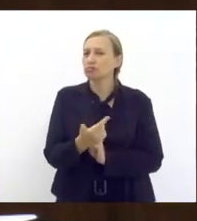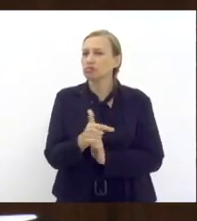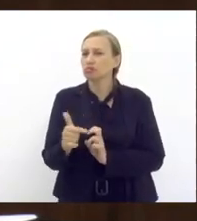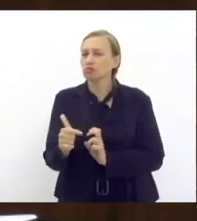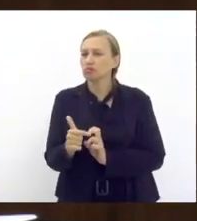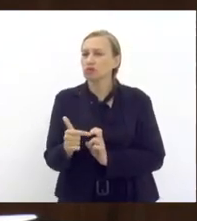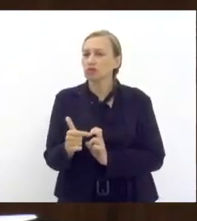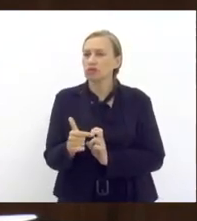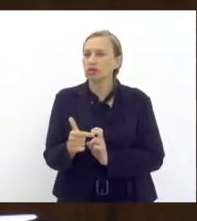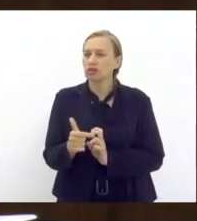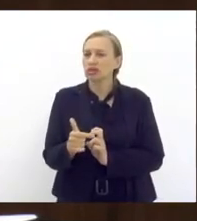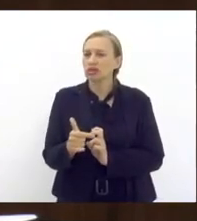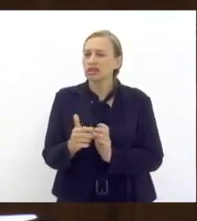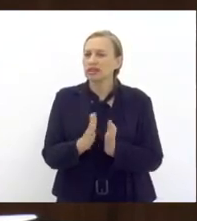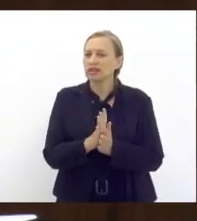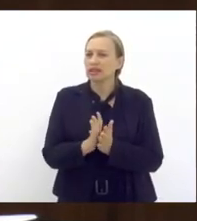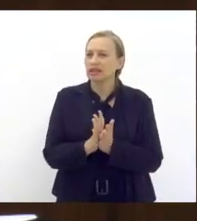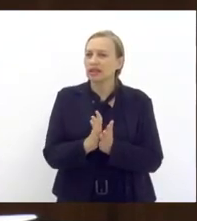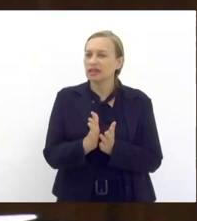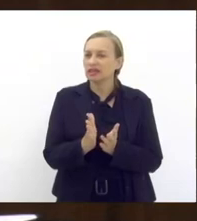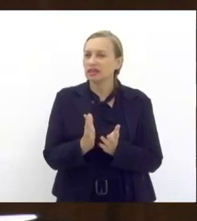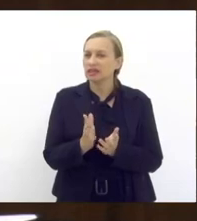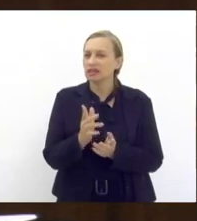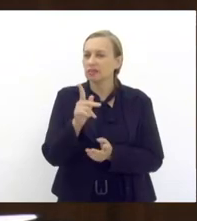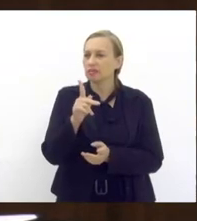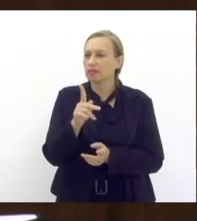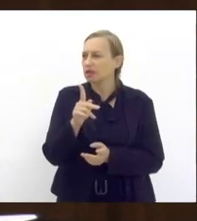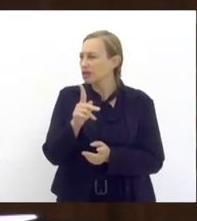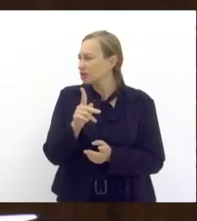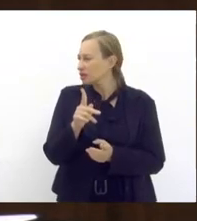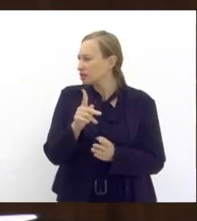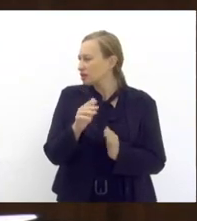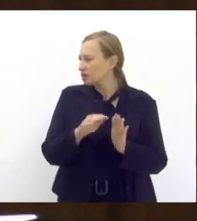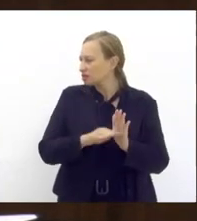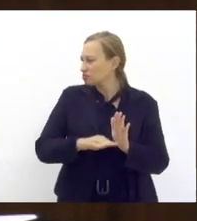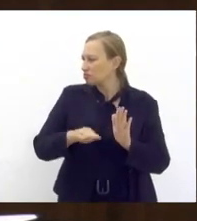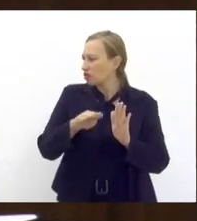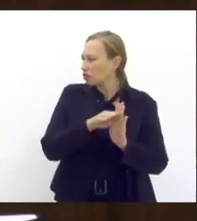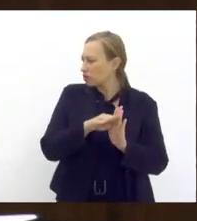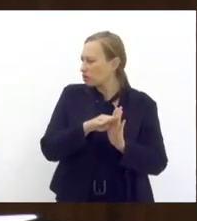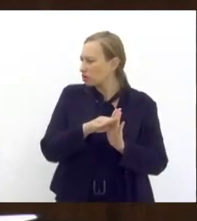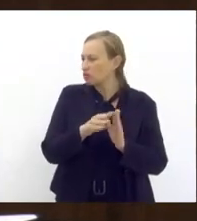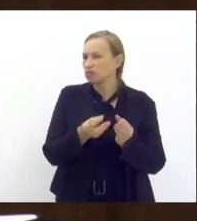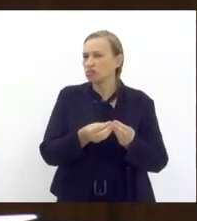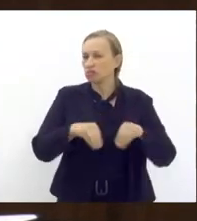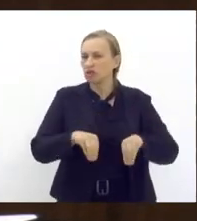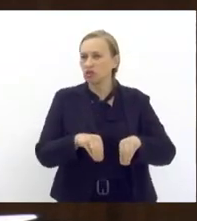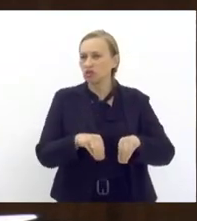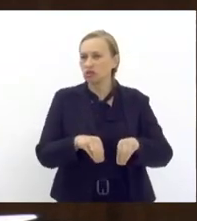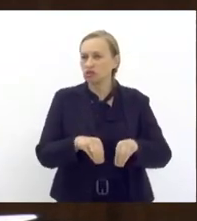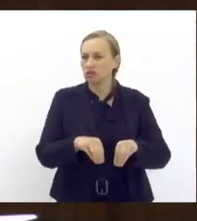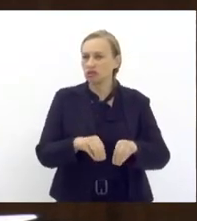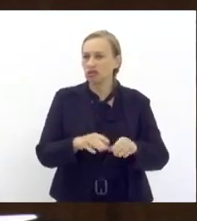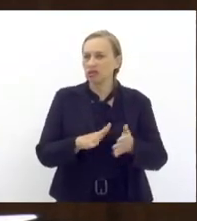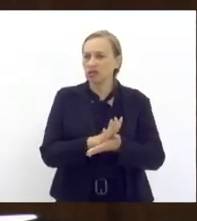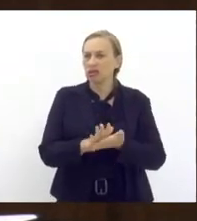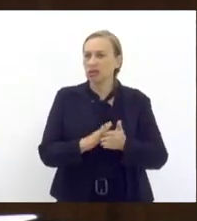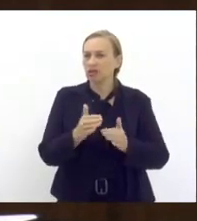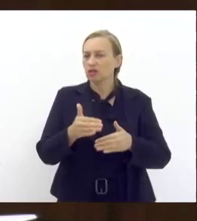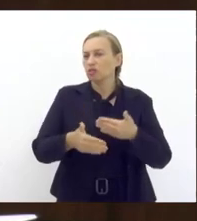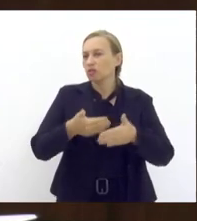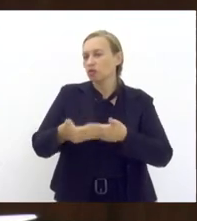de qualquer penalidade para os servidores, nem muito menos alteração de regra referente ao